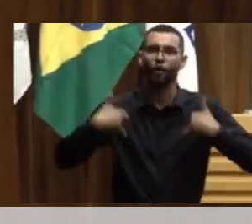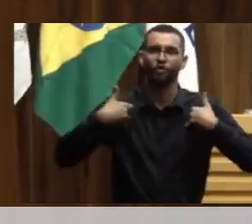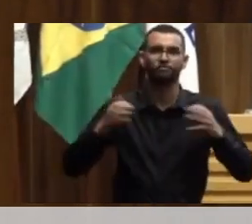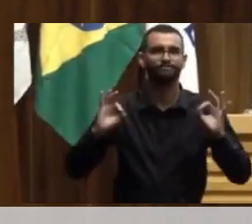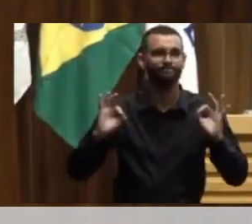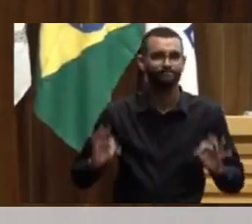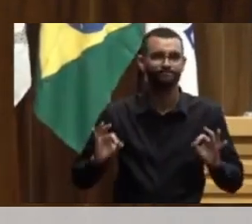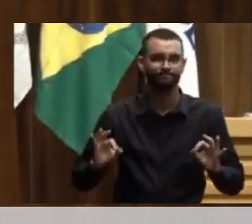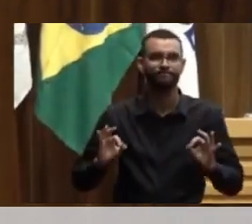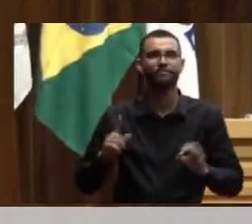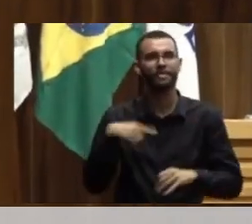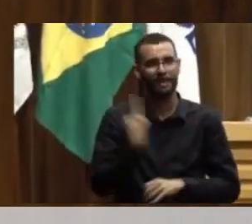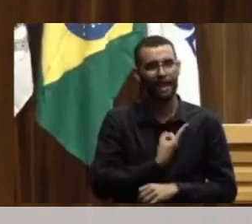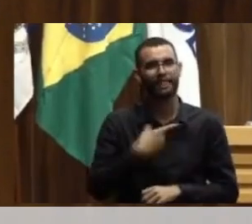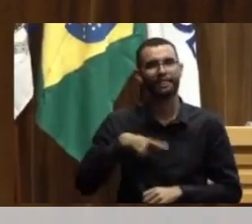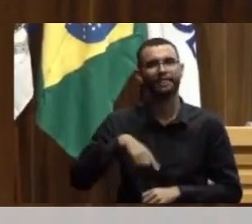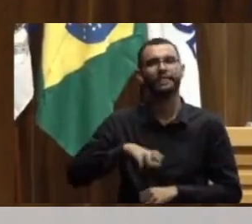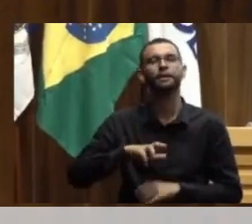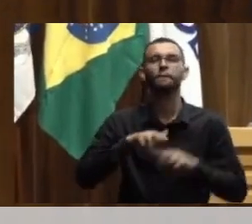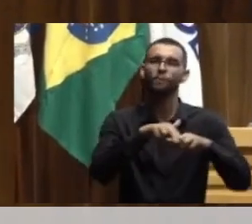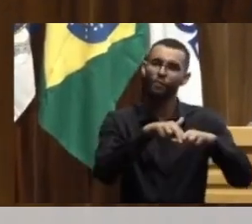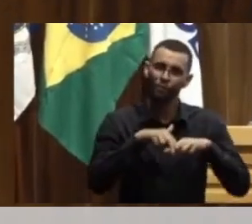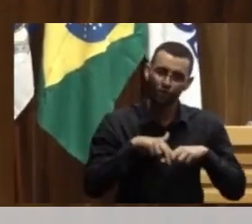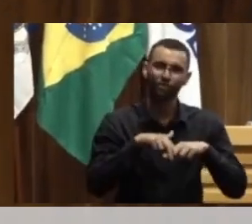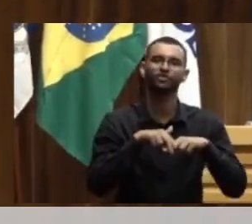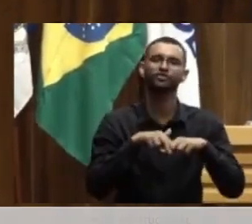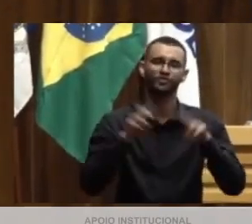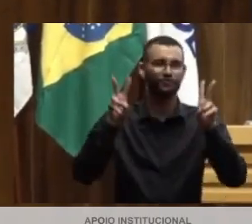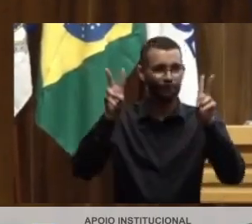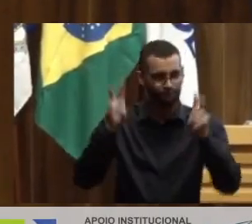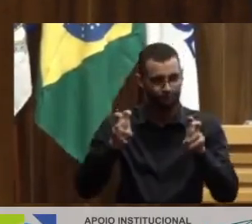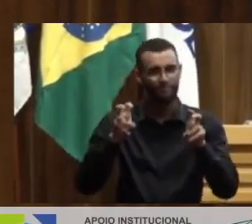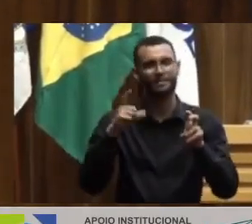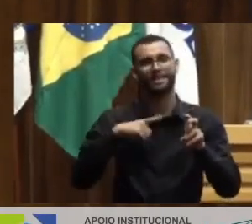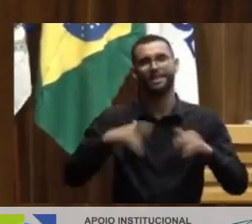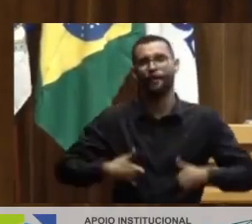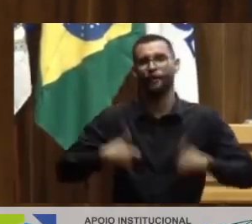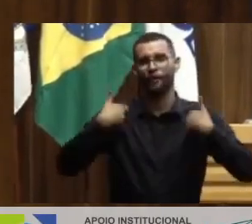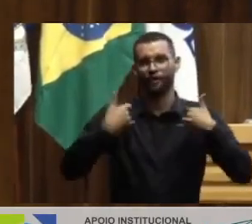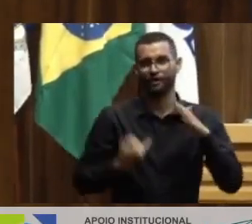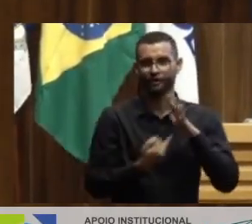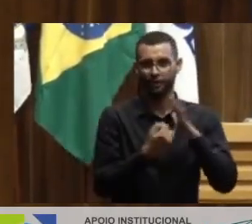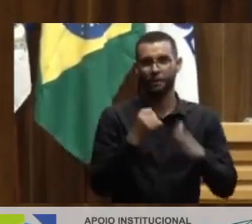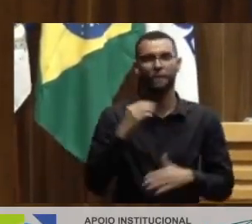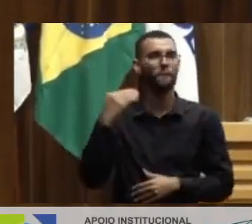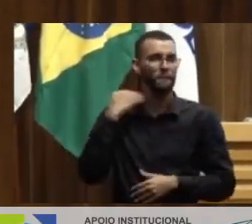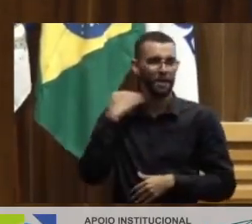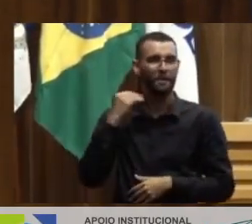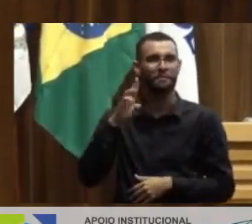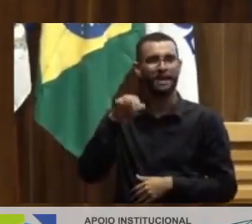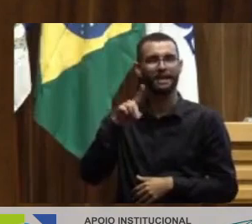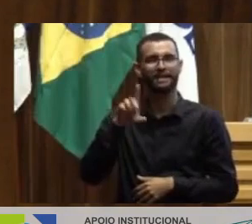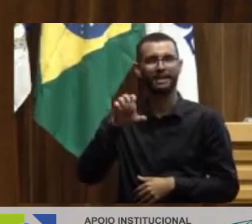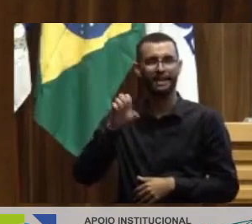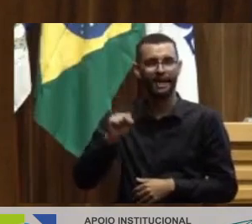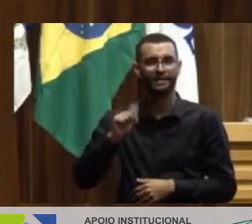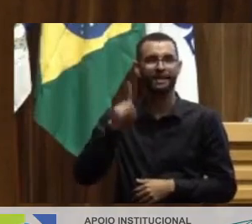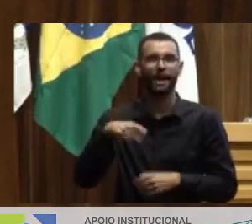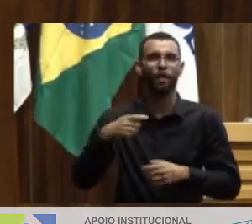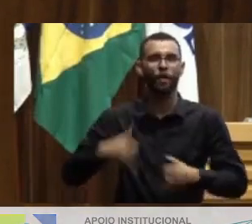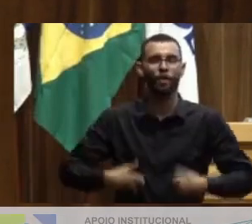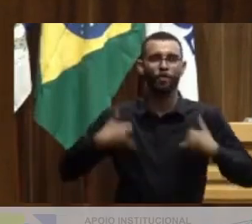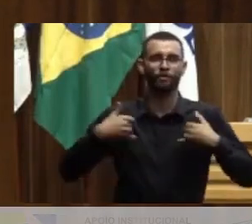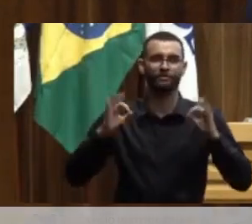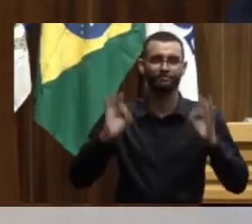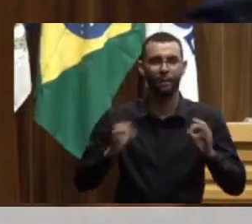A gente tem razão para ter orgulho de uma instituição. O BNDES é um orgulho justo. Bom trabalho,